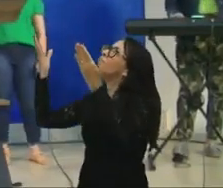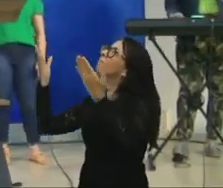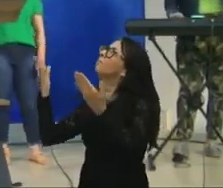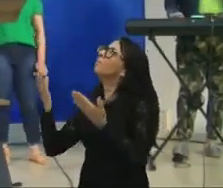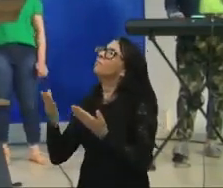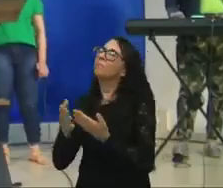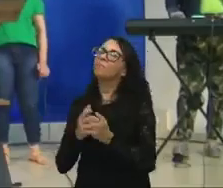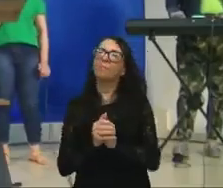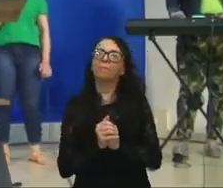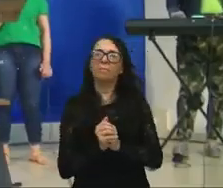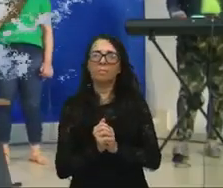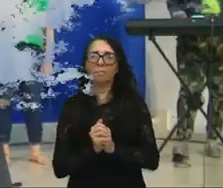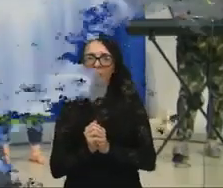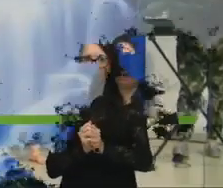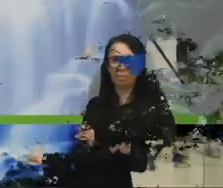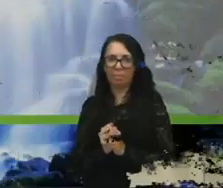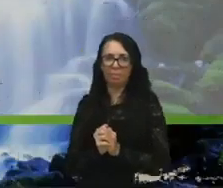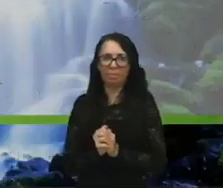céu.